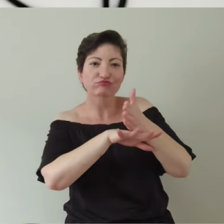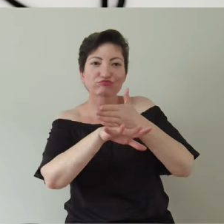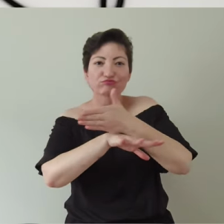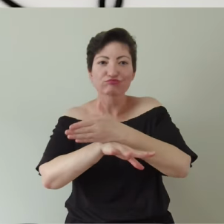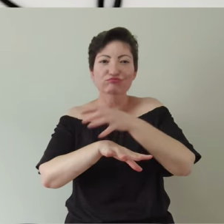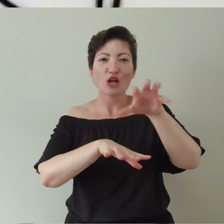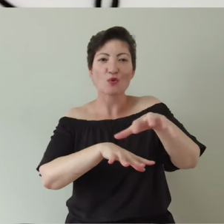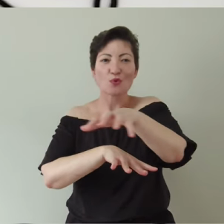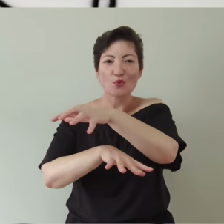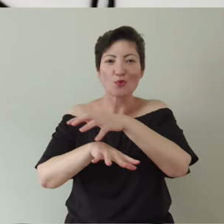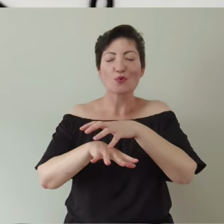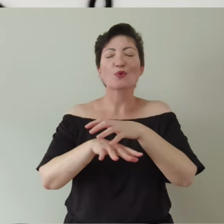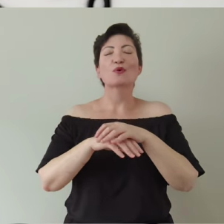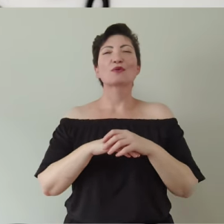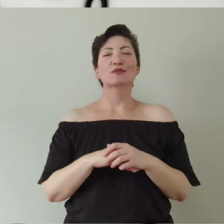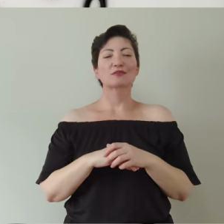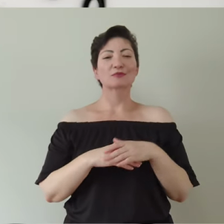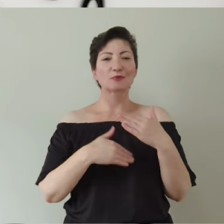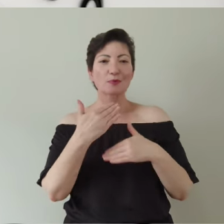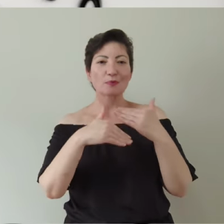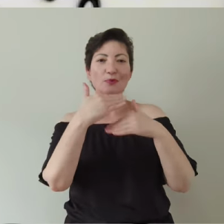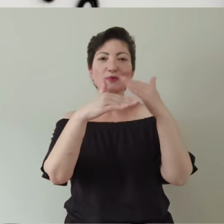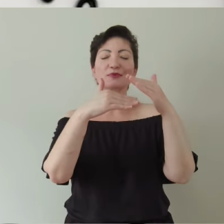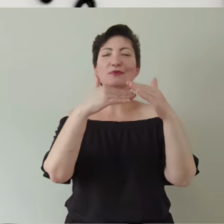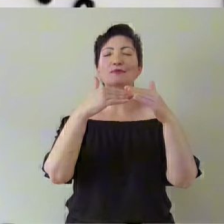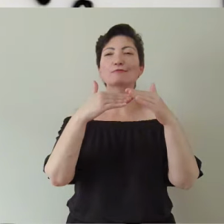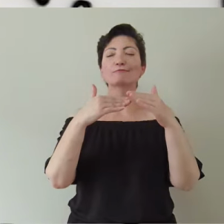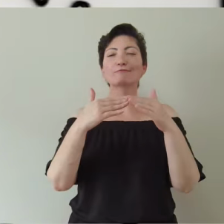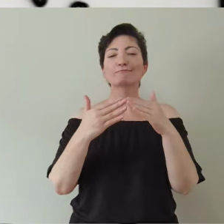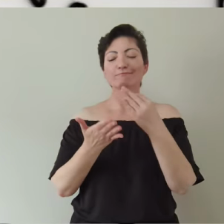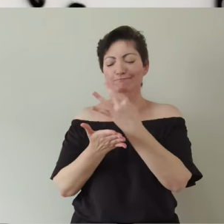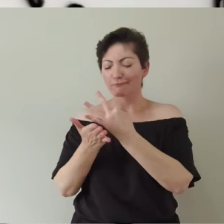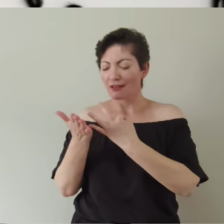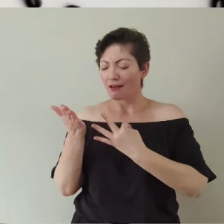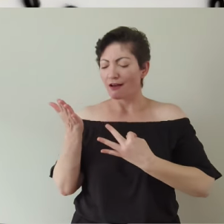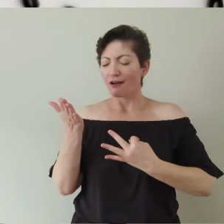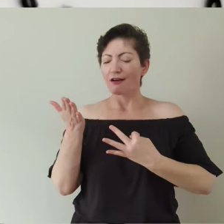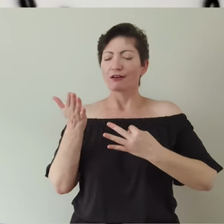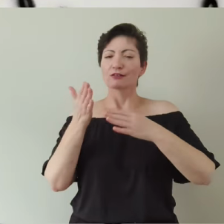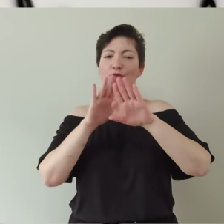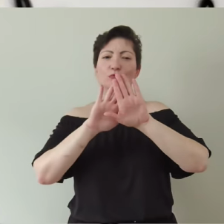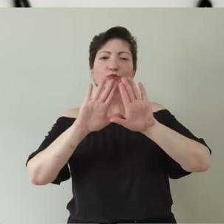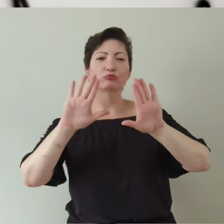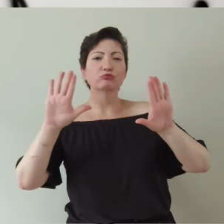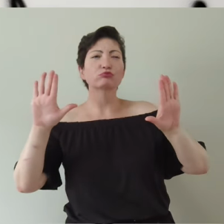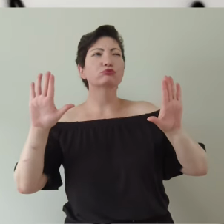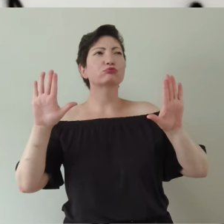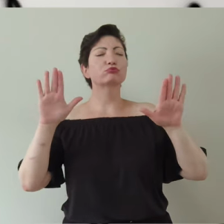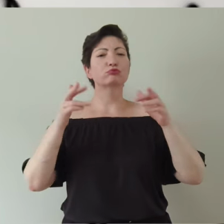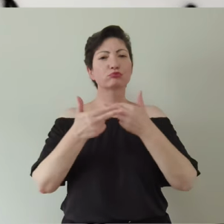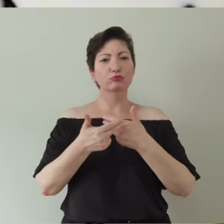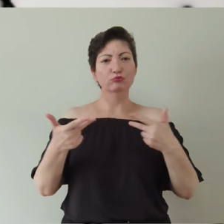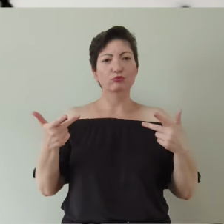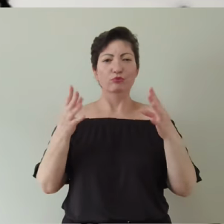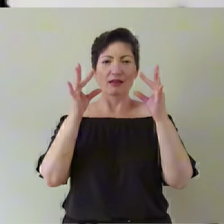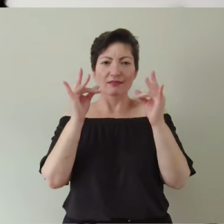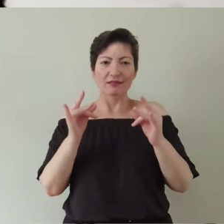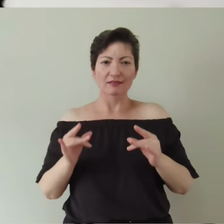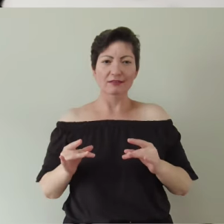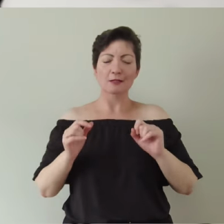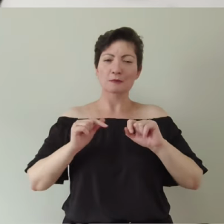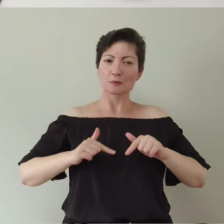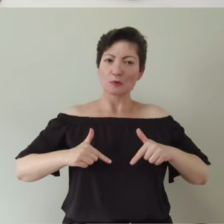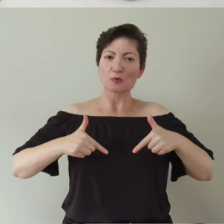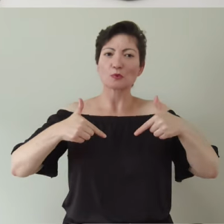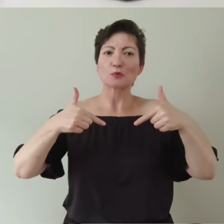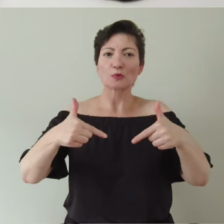apresentação. Tivemos um processo de montagem, assim, que foi muito esforço, encontros